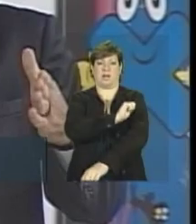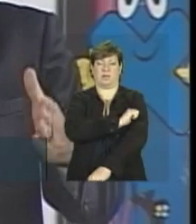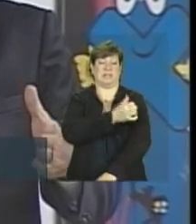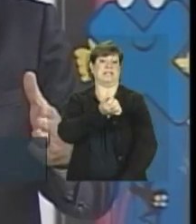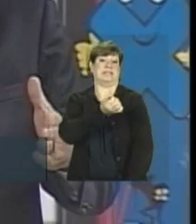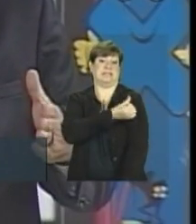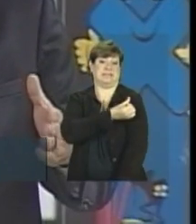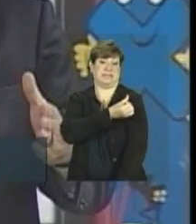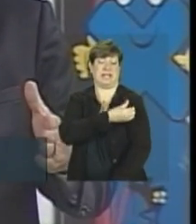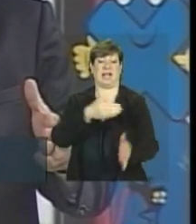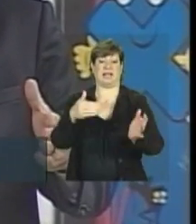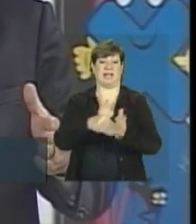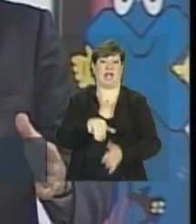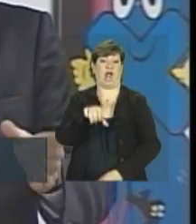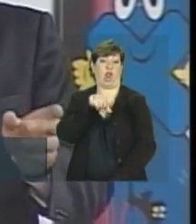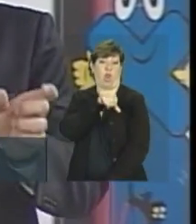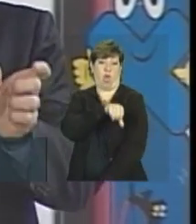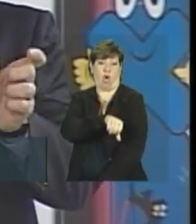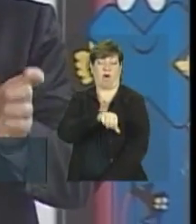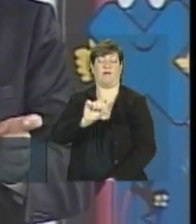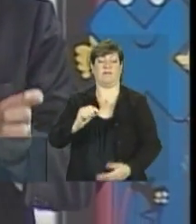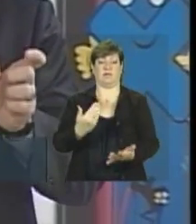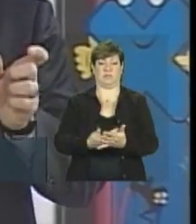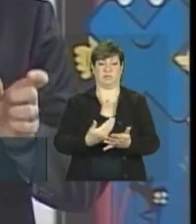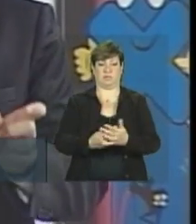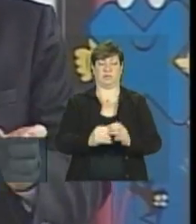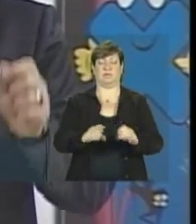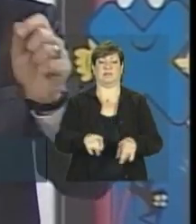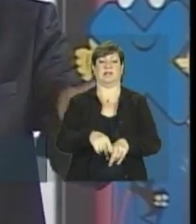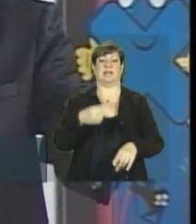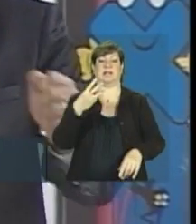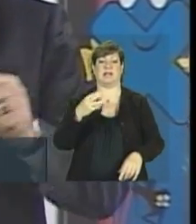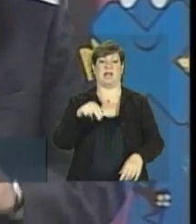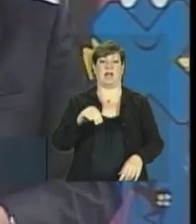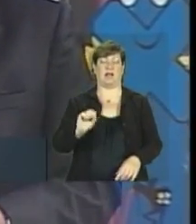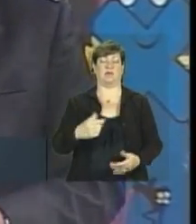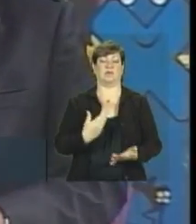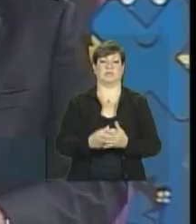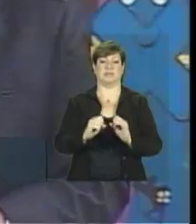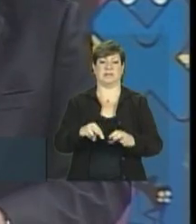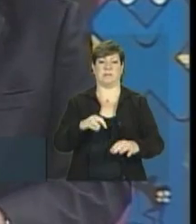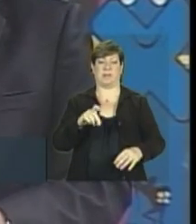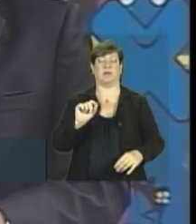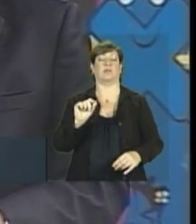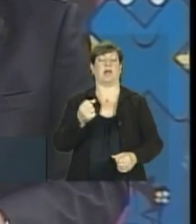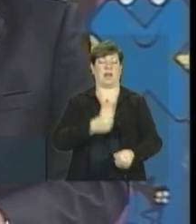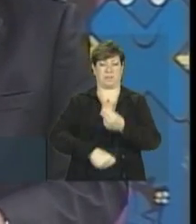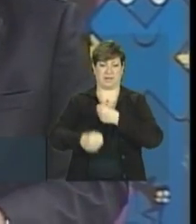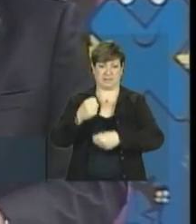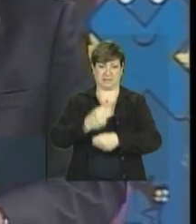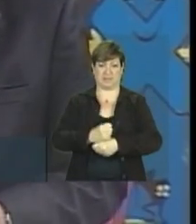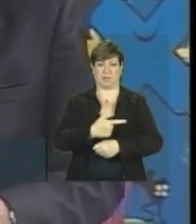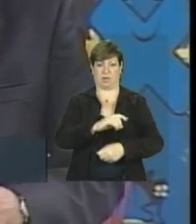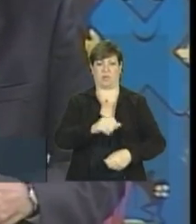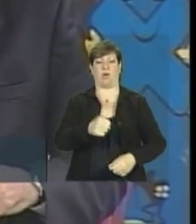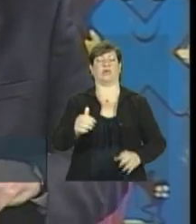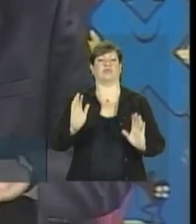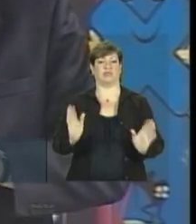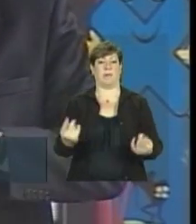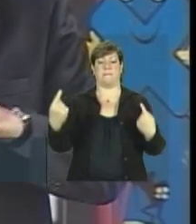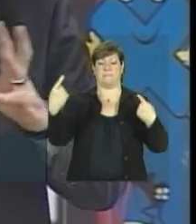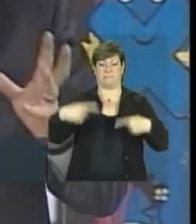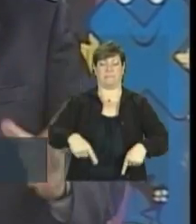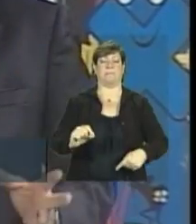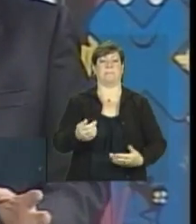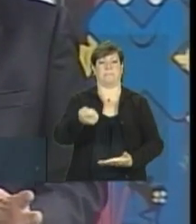ao nono ano do ensino e dos três anos do ensino médio participaram da Olimpíada o ano passado.